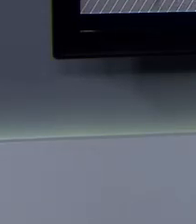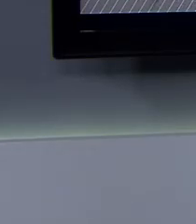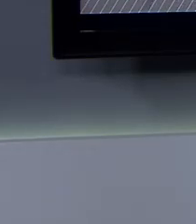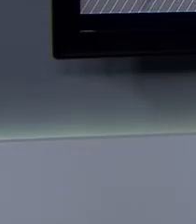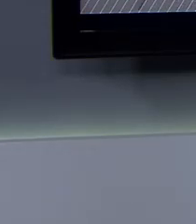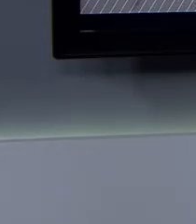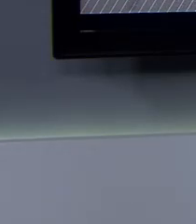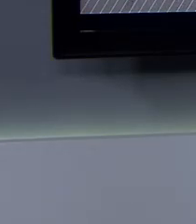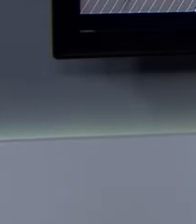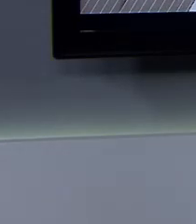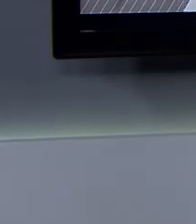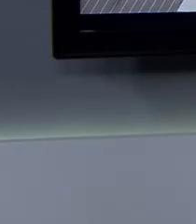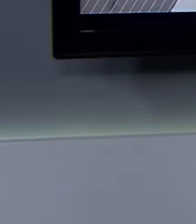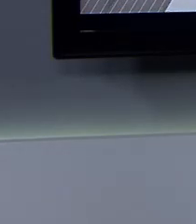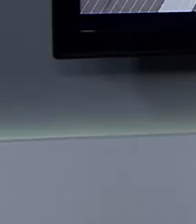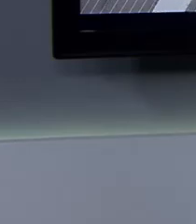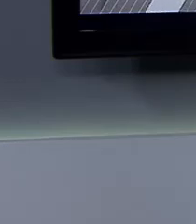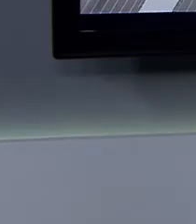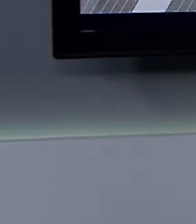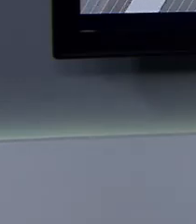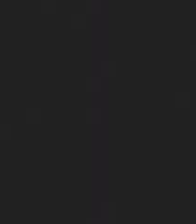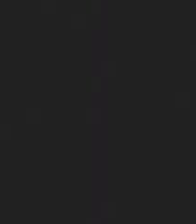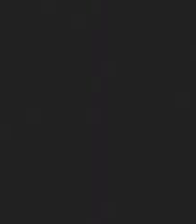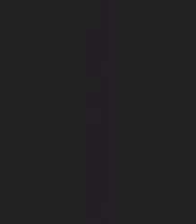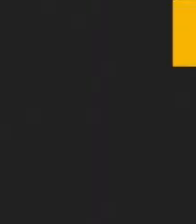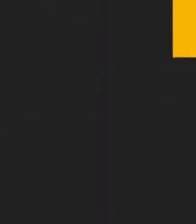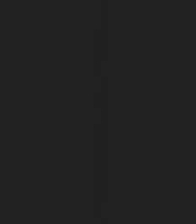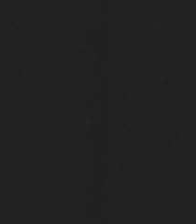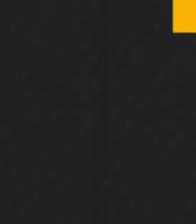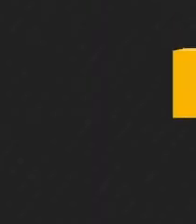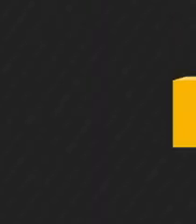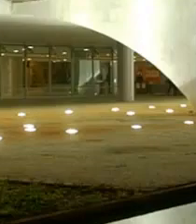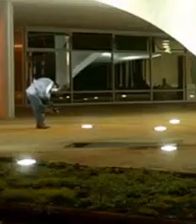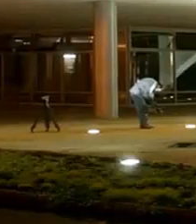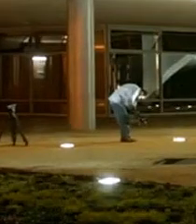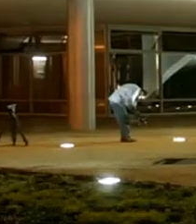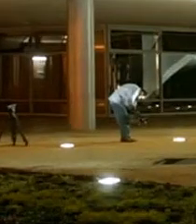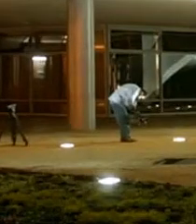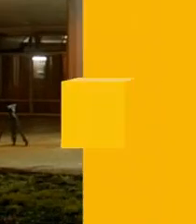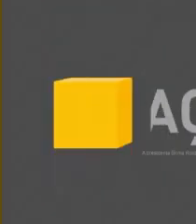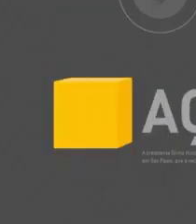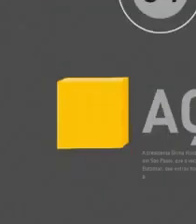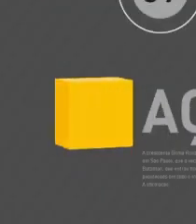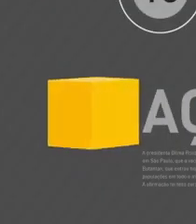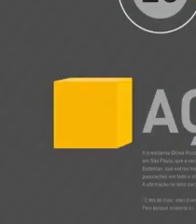Continue na NBR, a TV do Governo Federal.